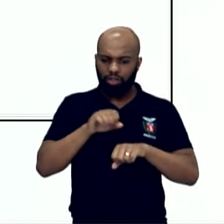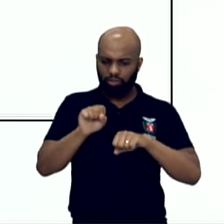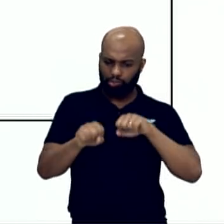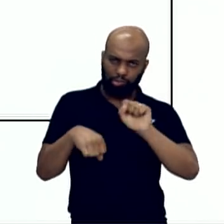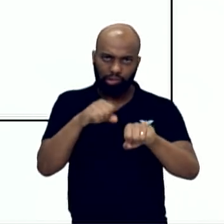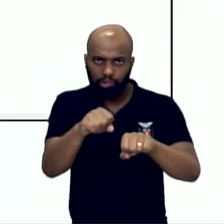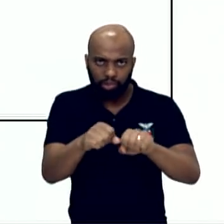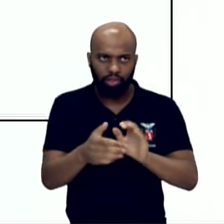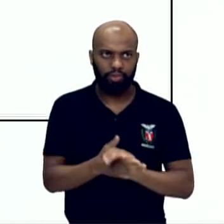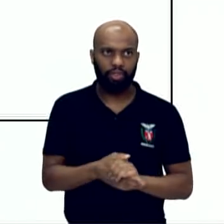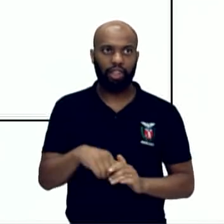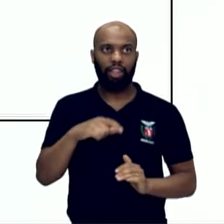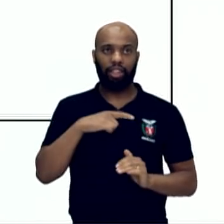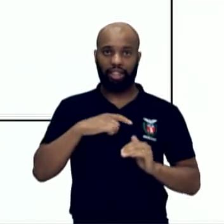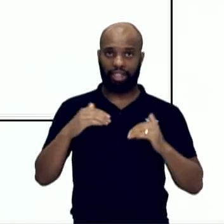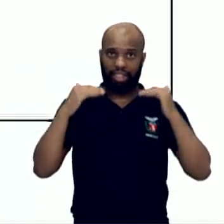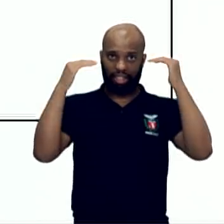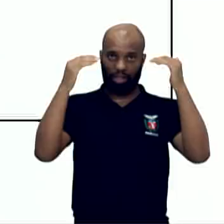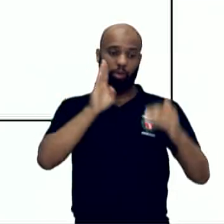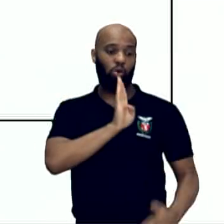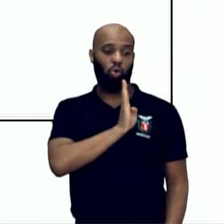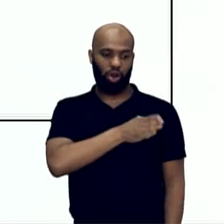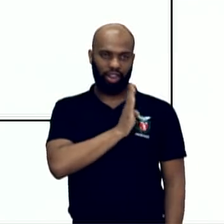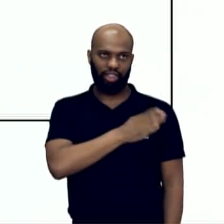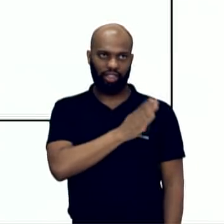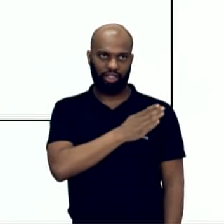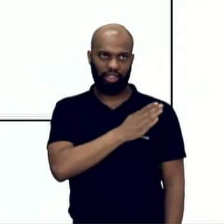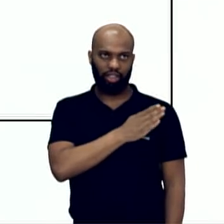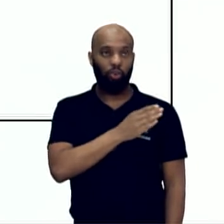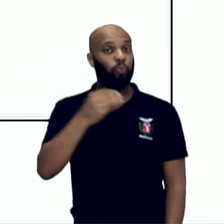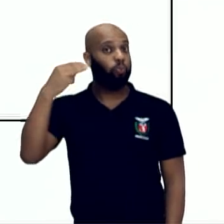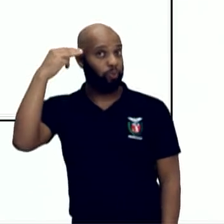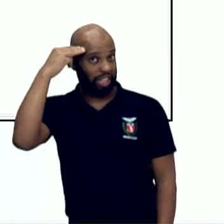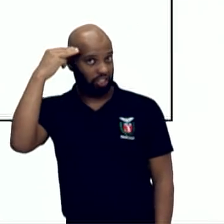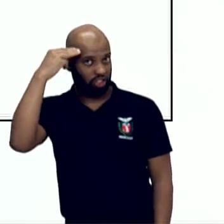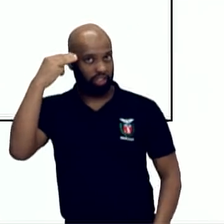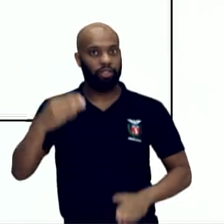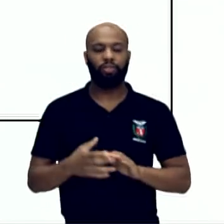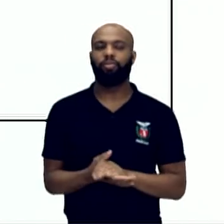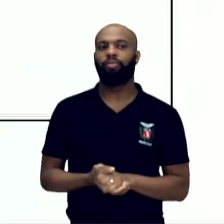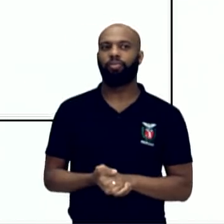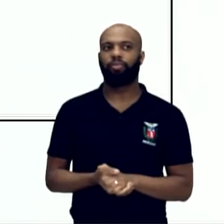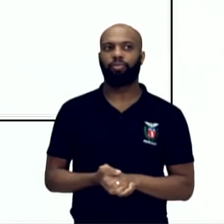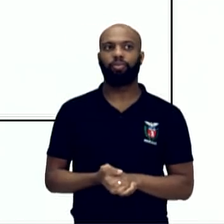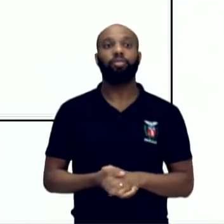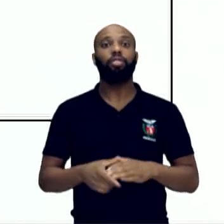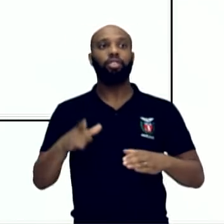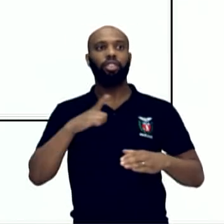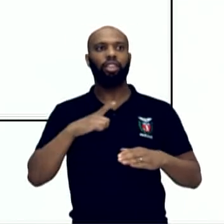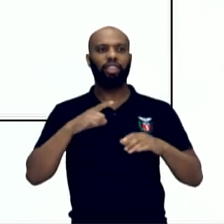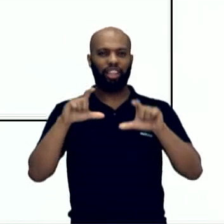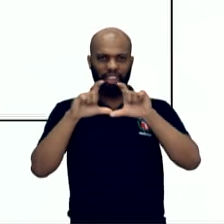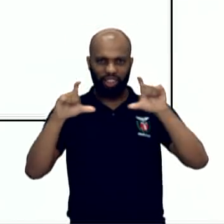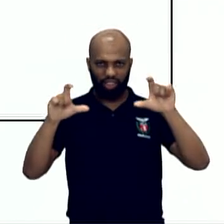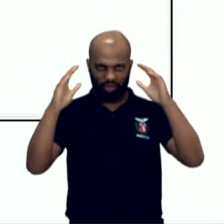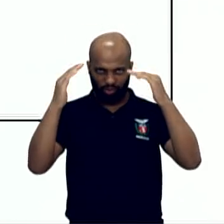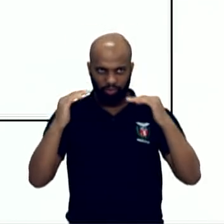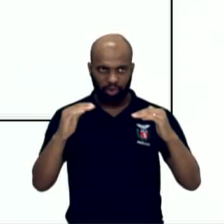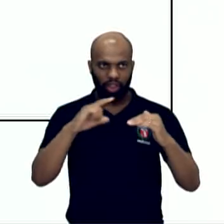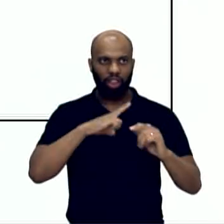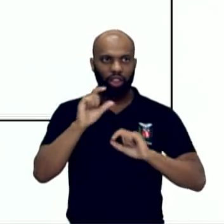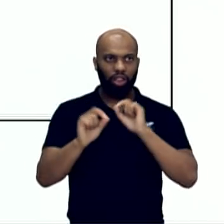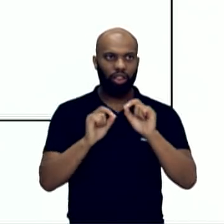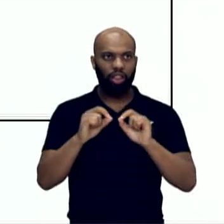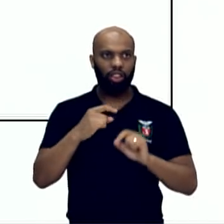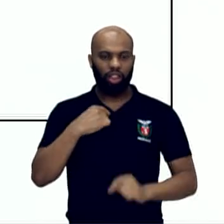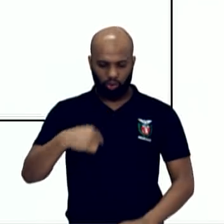Ele coloca em cima coração e mente. E aqui no meio, não sei se vocês conseguem ver, mas ele coloca